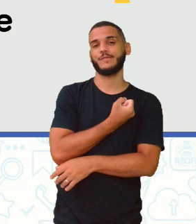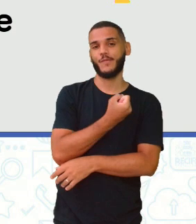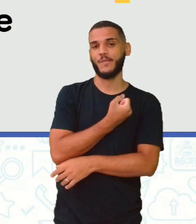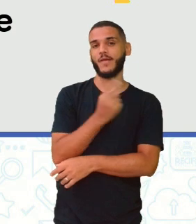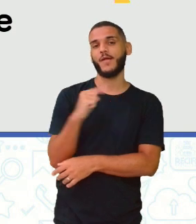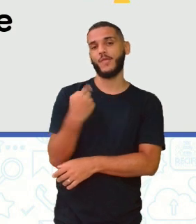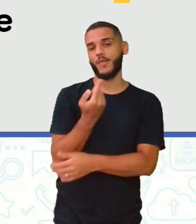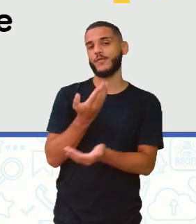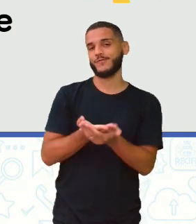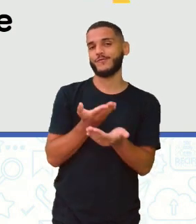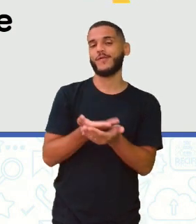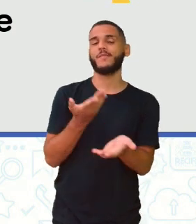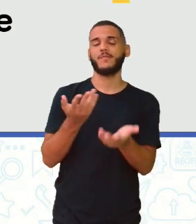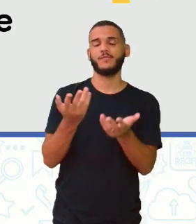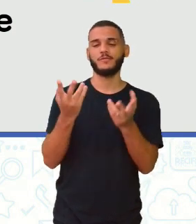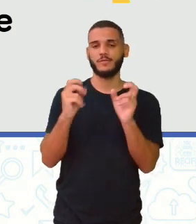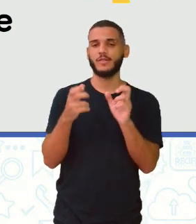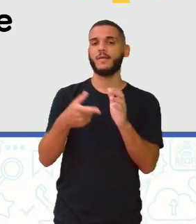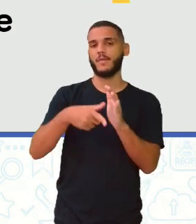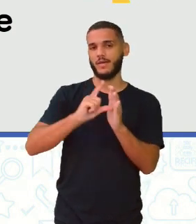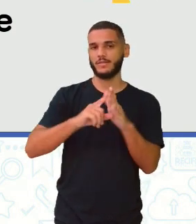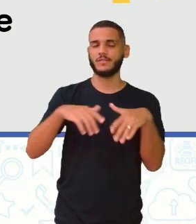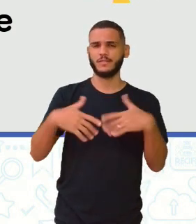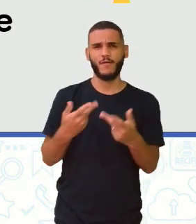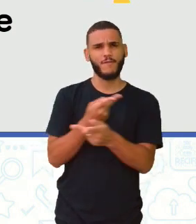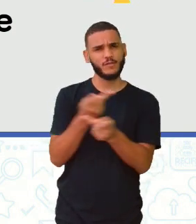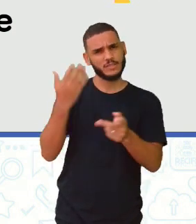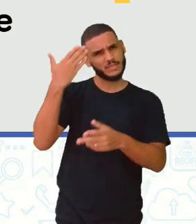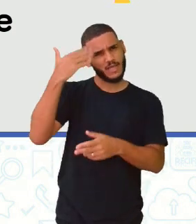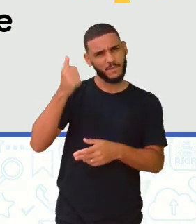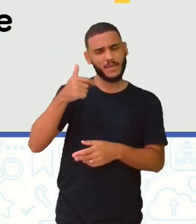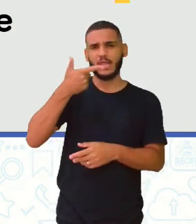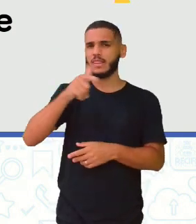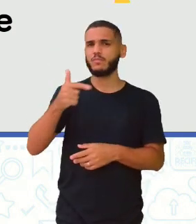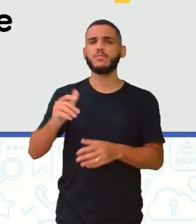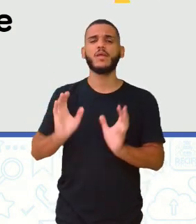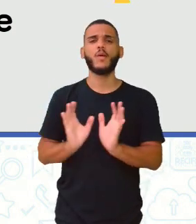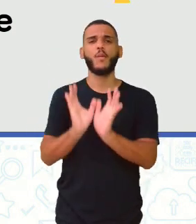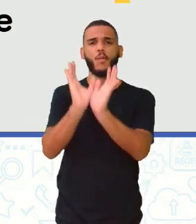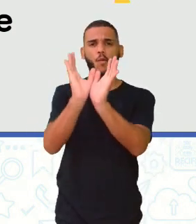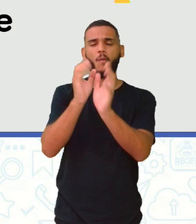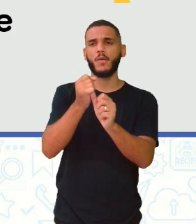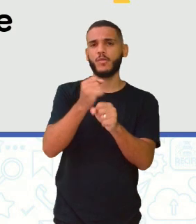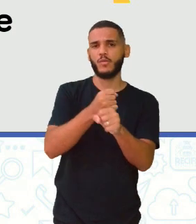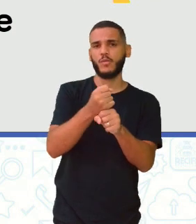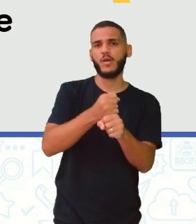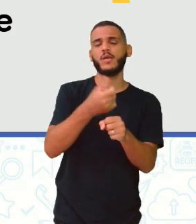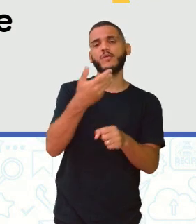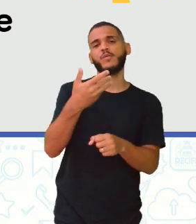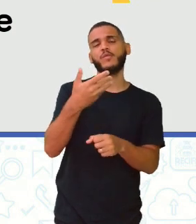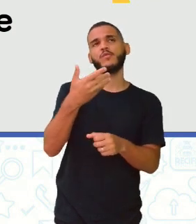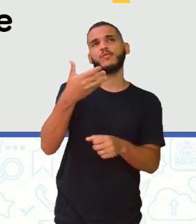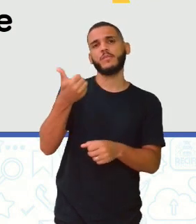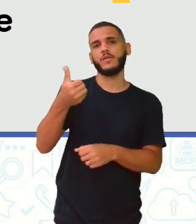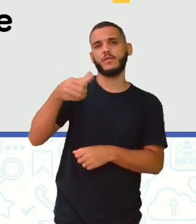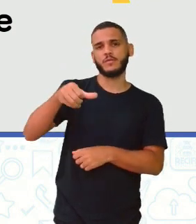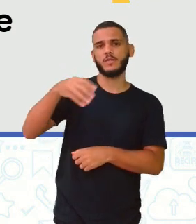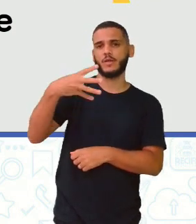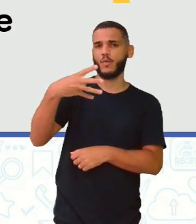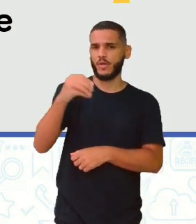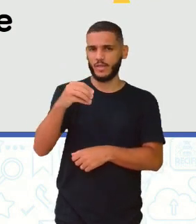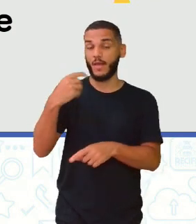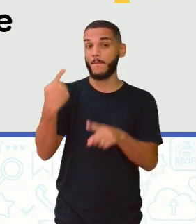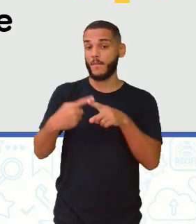ver na aula anterior. Você sabia que não houve Copa nos anos 40, devido à Segunda